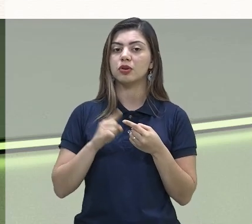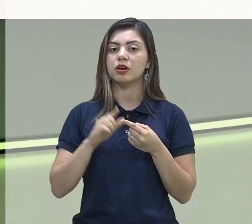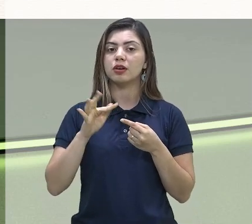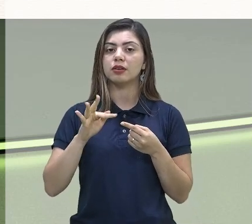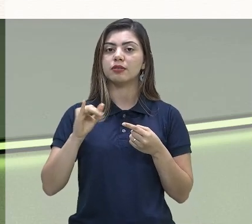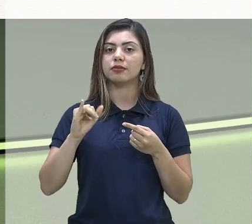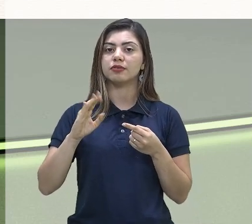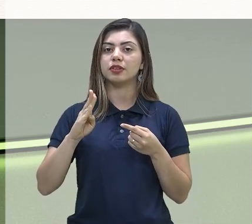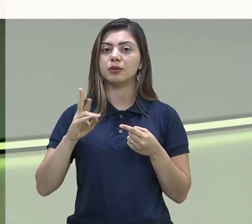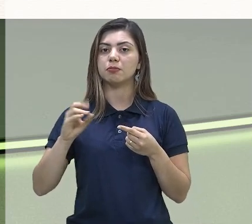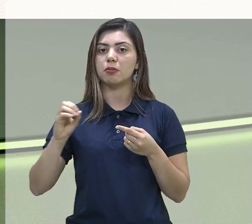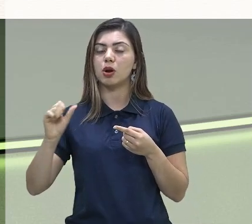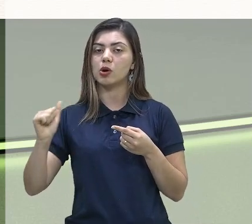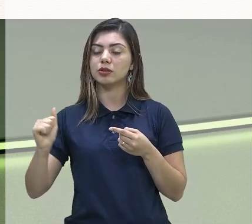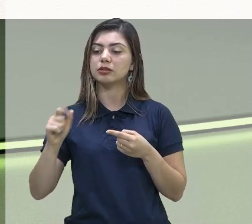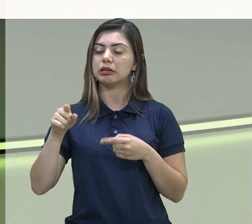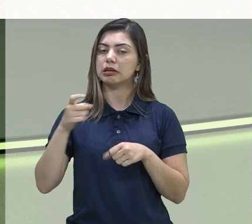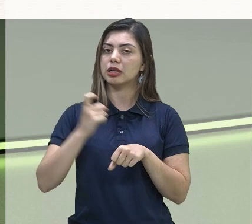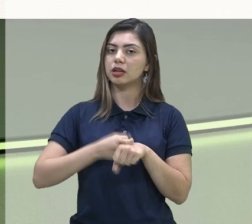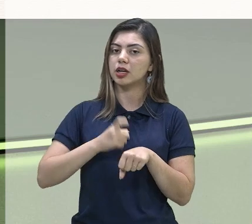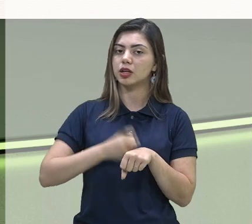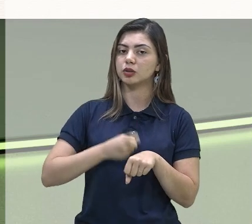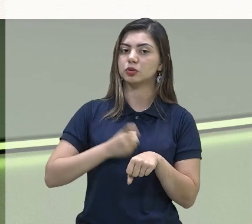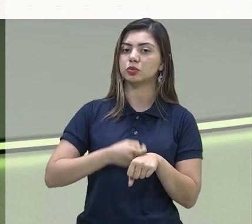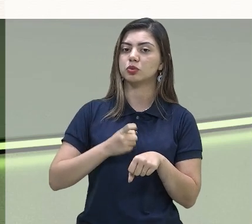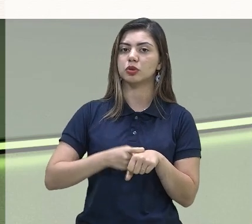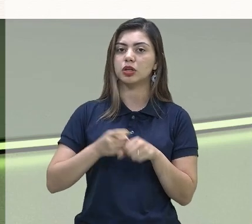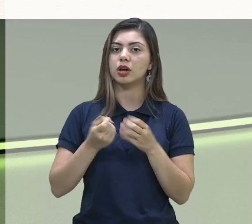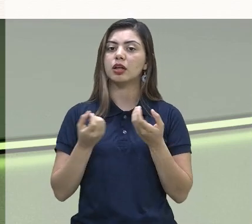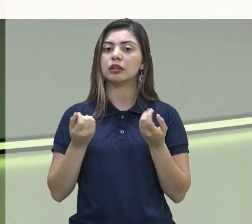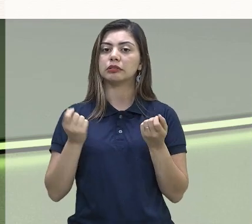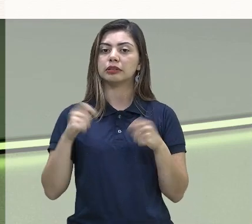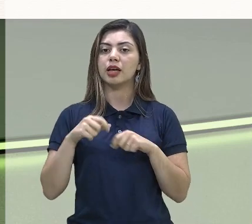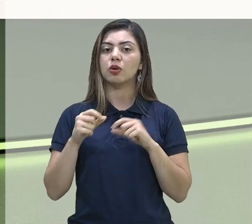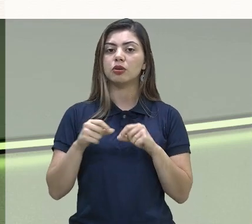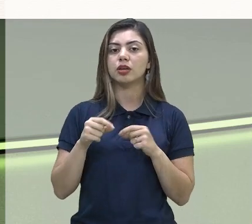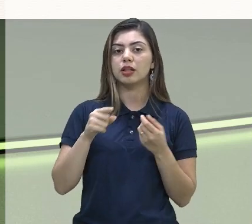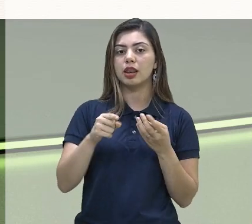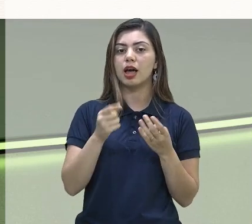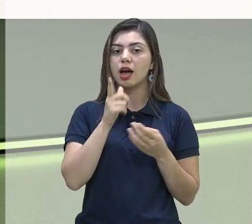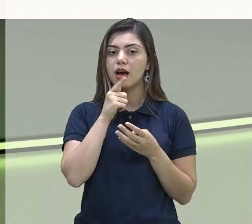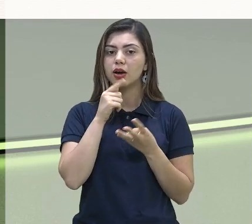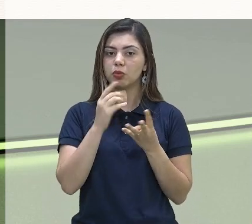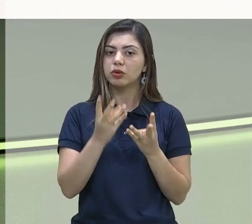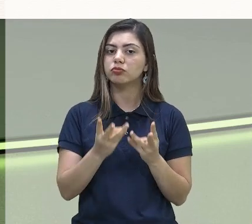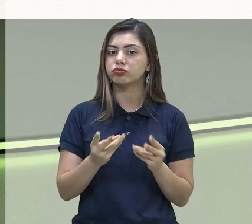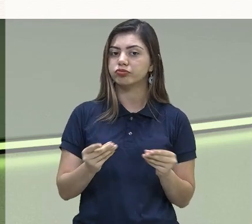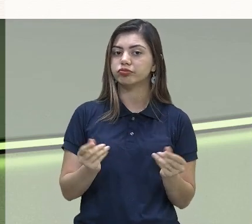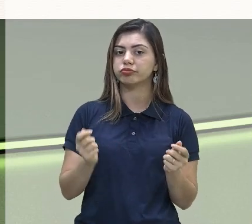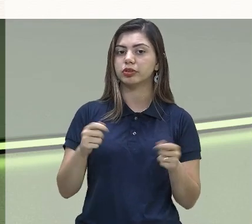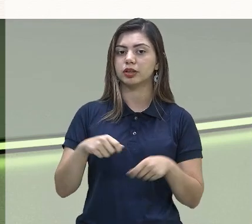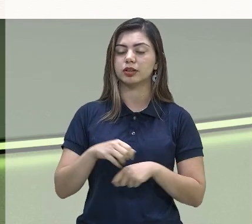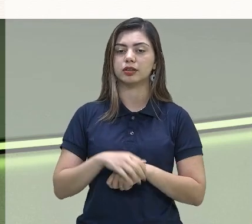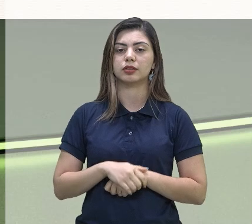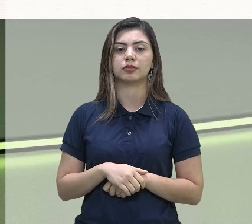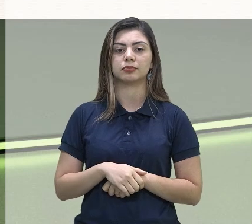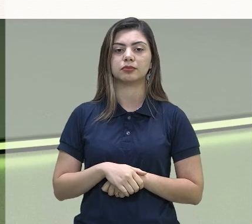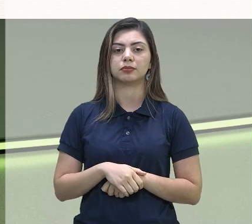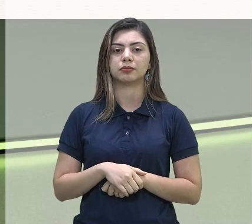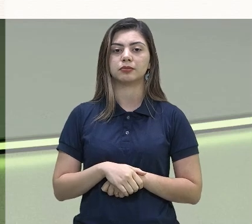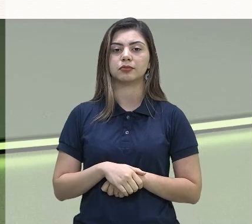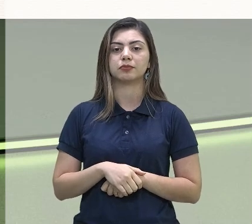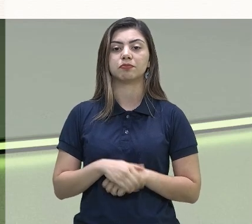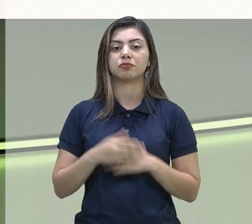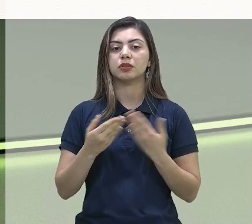bastante resistente, ela é insolúvel em água, né? E o homem, ele